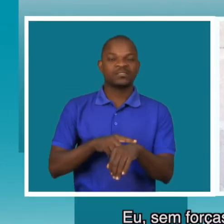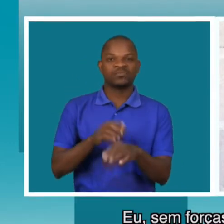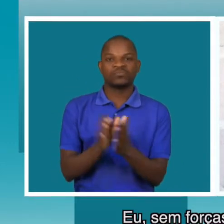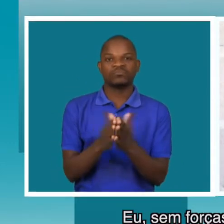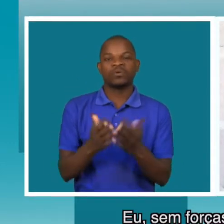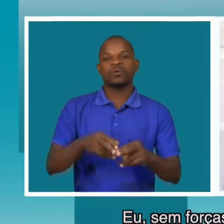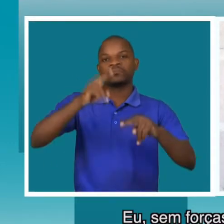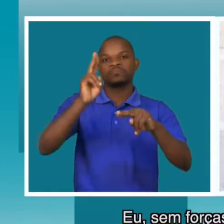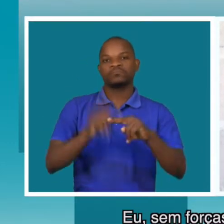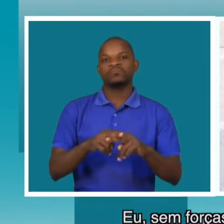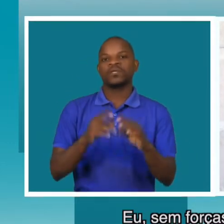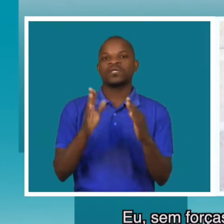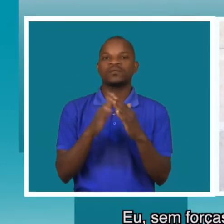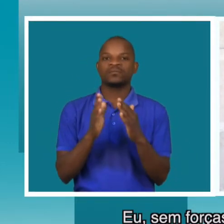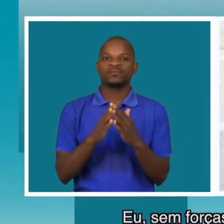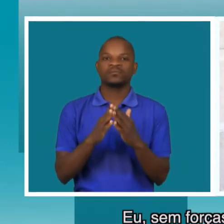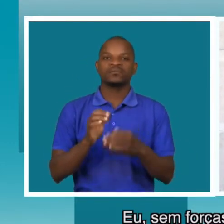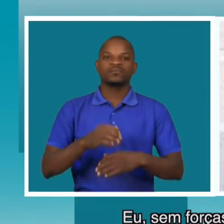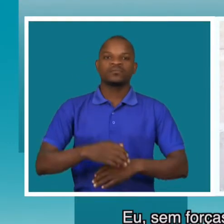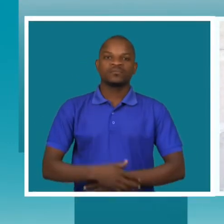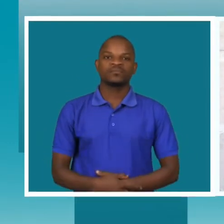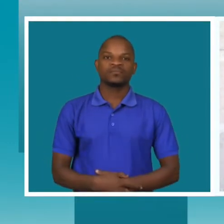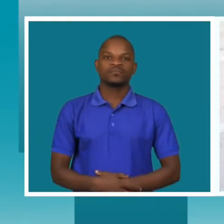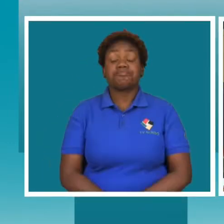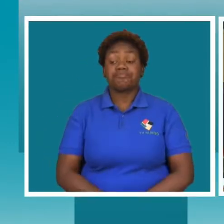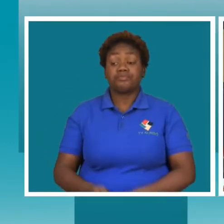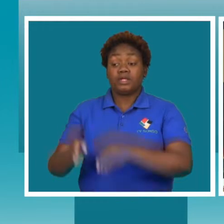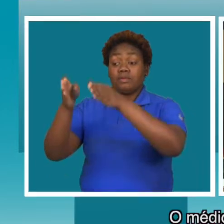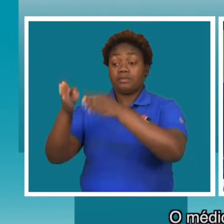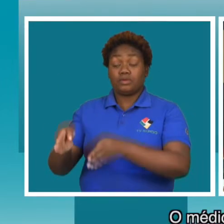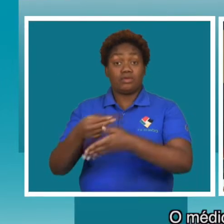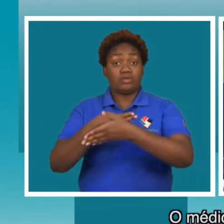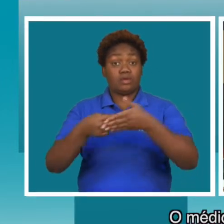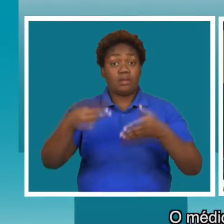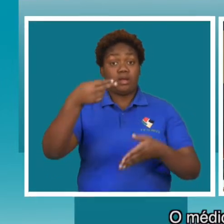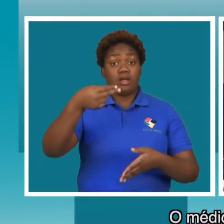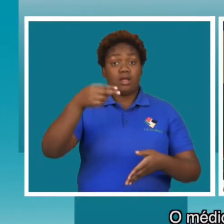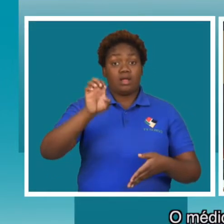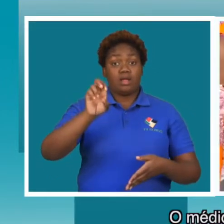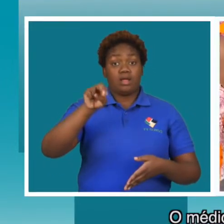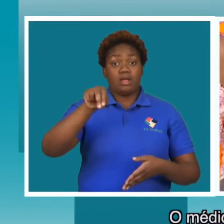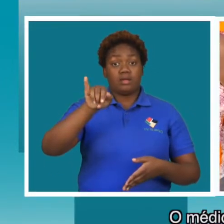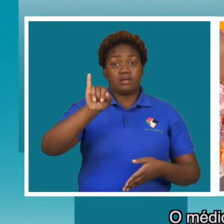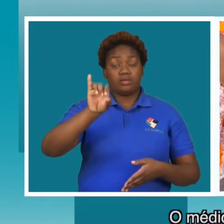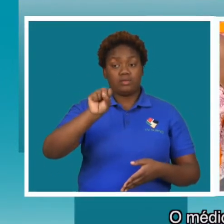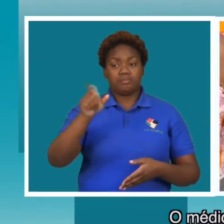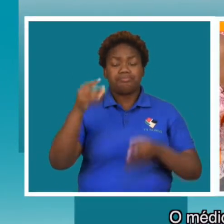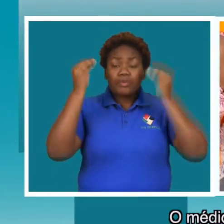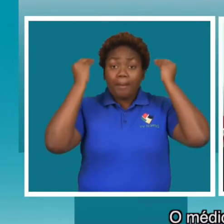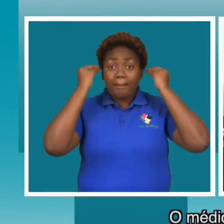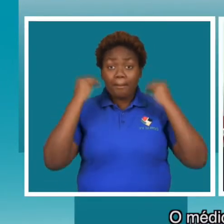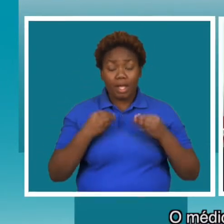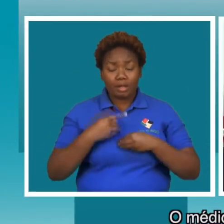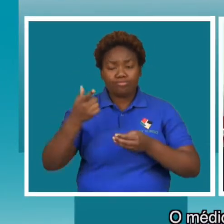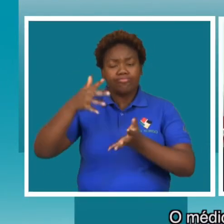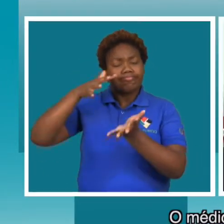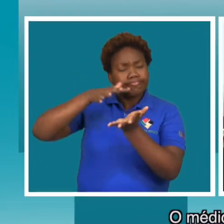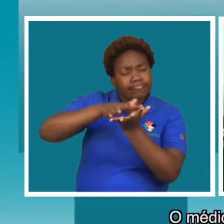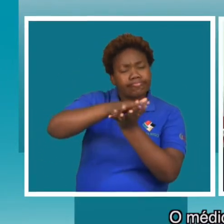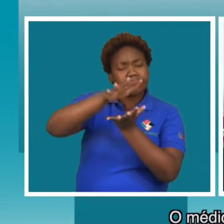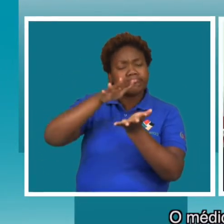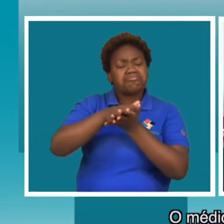sem força, sem nada. E acabo sentando aqui em casa. O médico, Renes Mior, explica as principais causas da